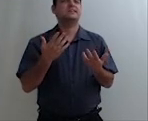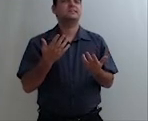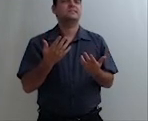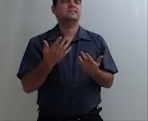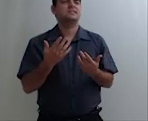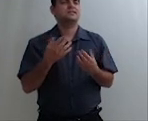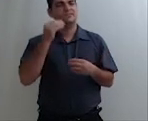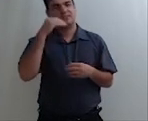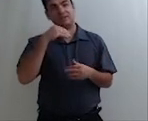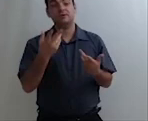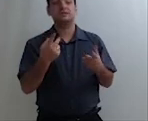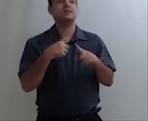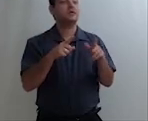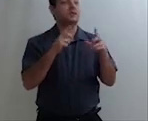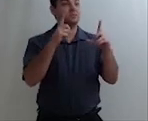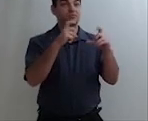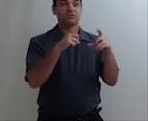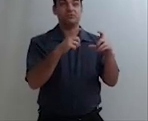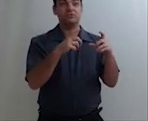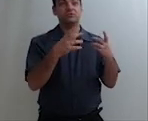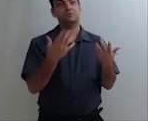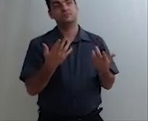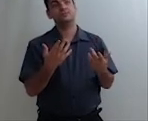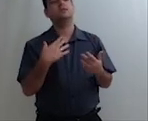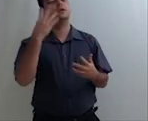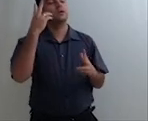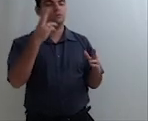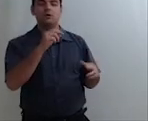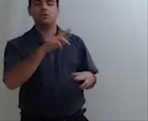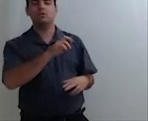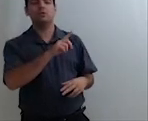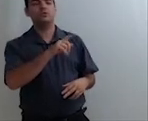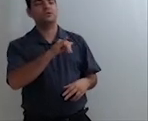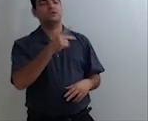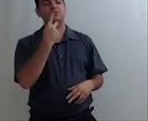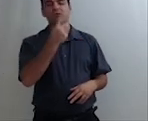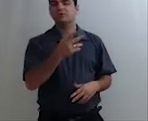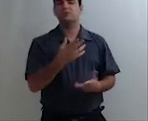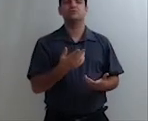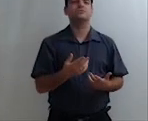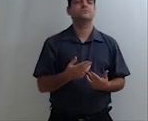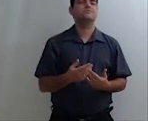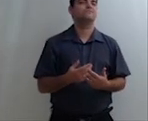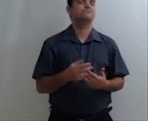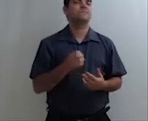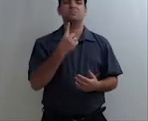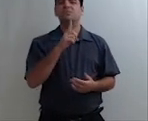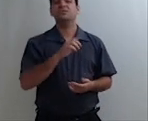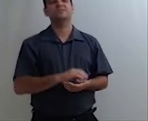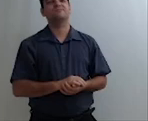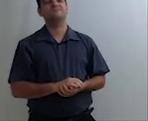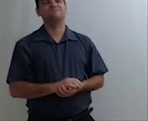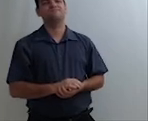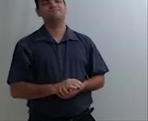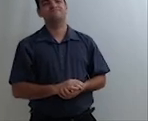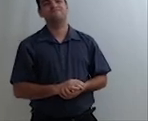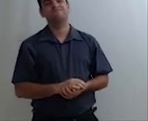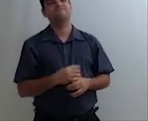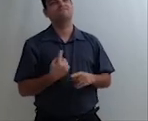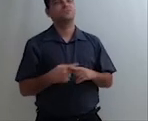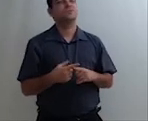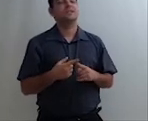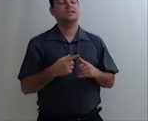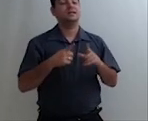reconhecimento gráfico também concordo com o ministro esquete aqui serve apenas como prova Inicial e deve